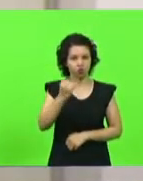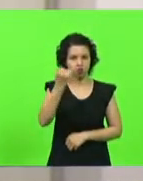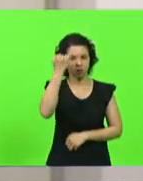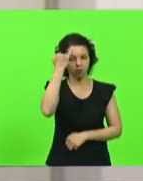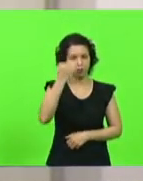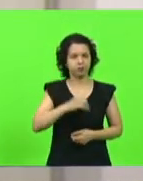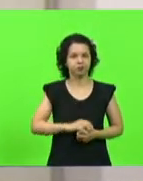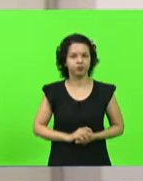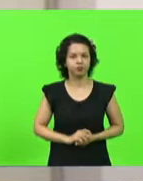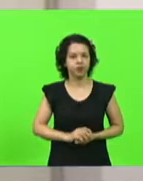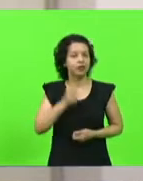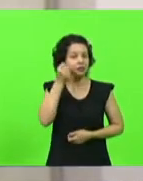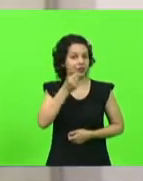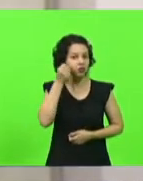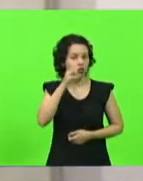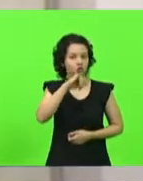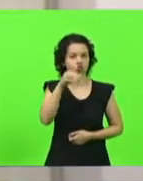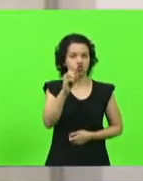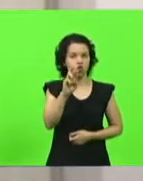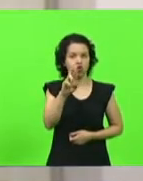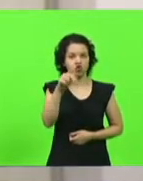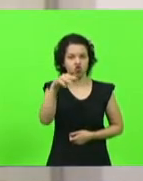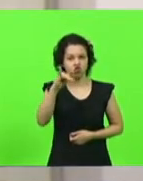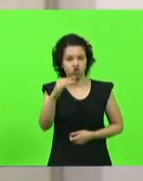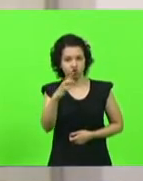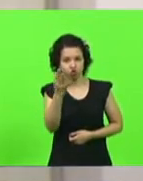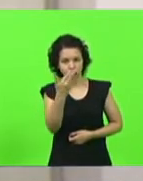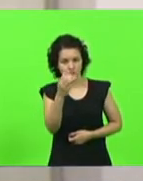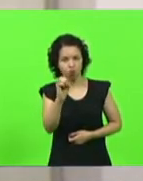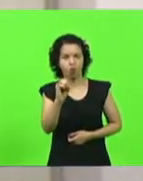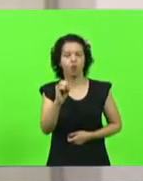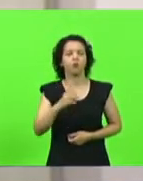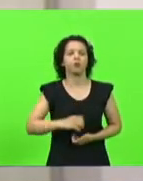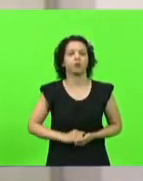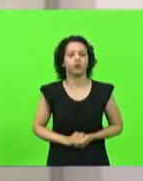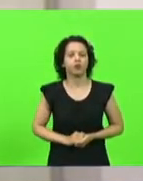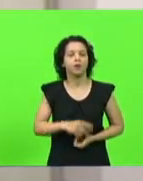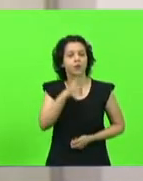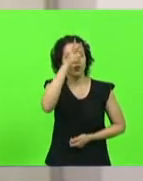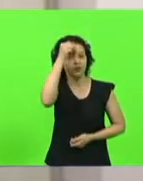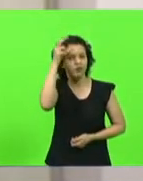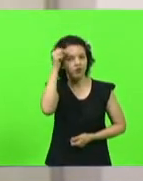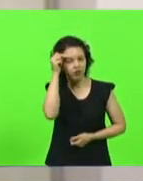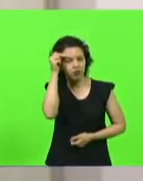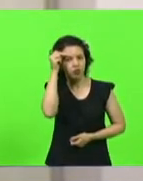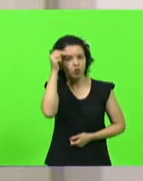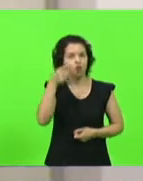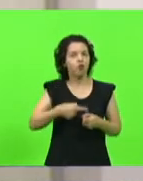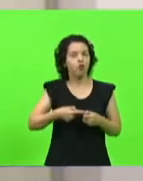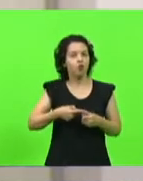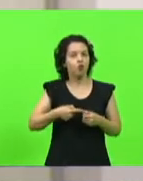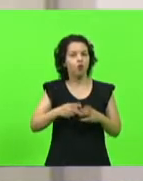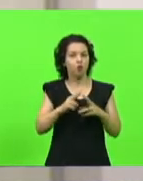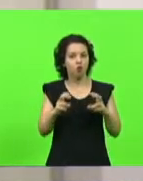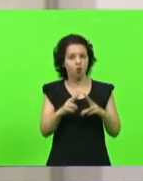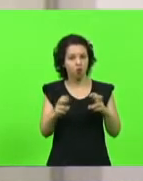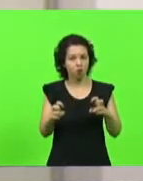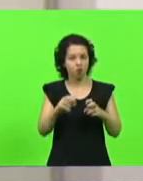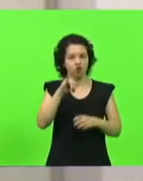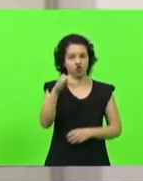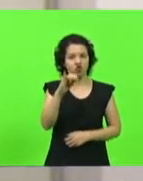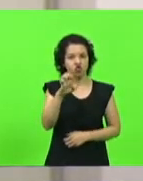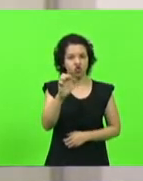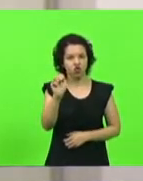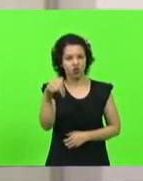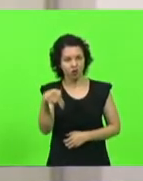excelentíssimo senhor senador Jorginho Melo, excelentíssimo senhor prefeito do município de Florianópolis, Jean Loureiro, senhor subchefe da Casa Civil